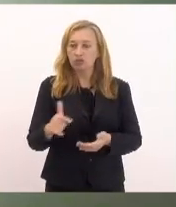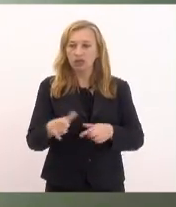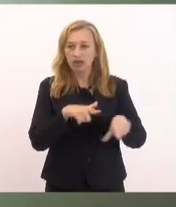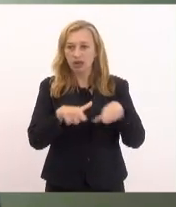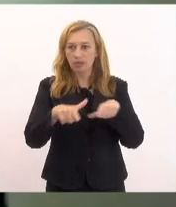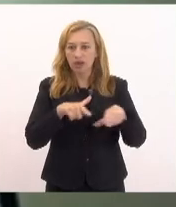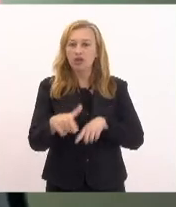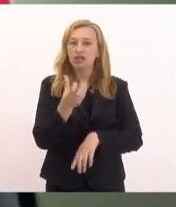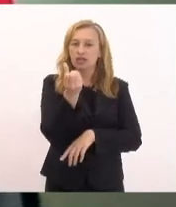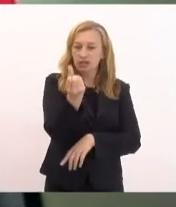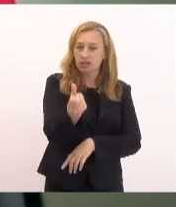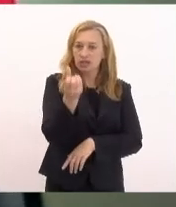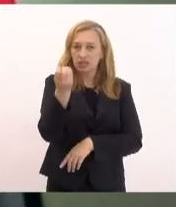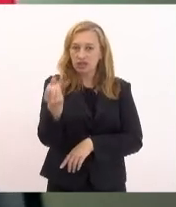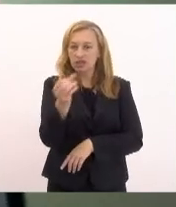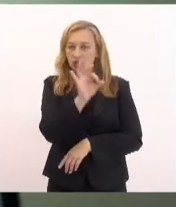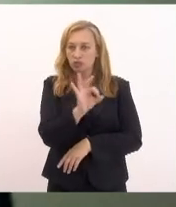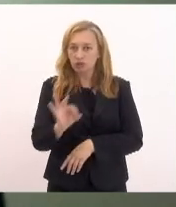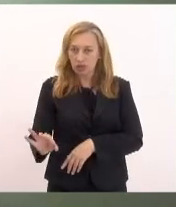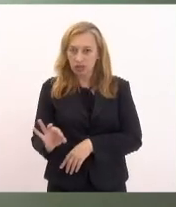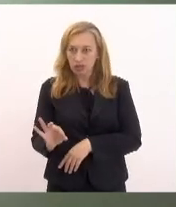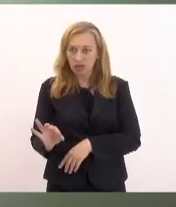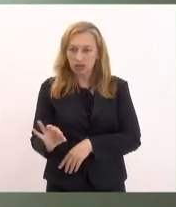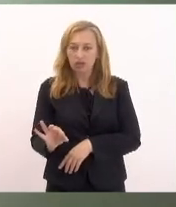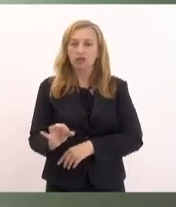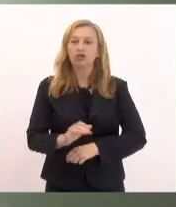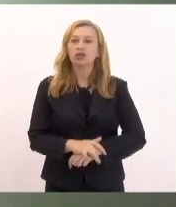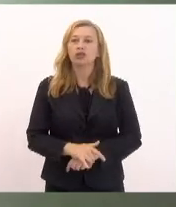a 66% daqueles que